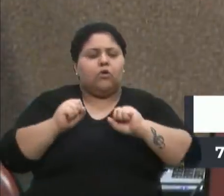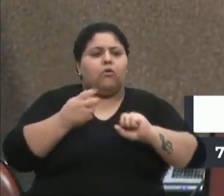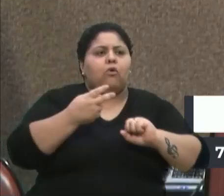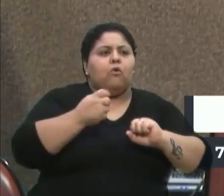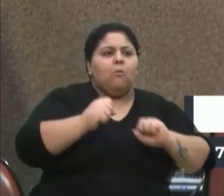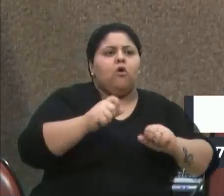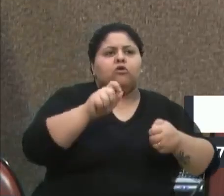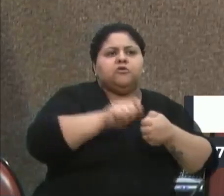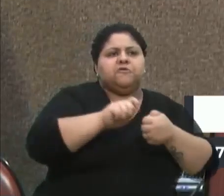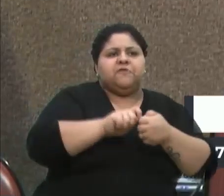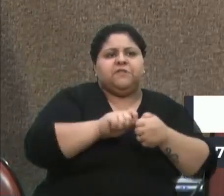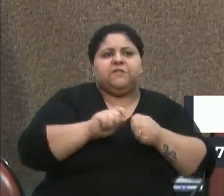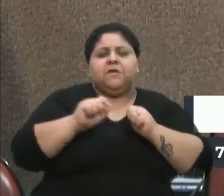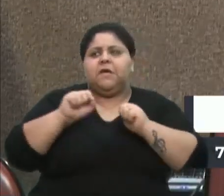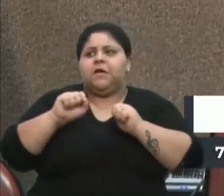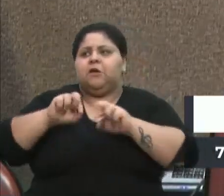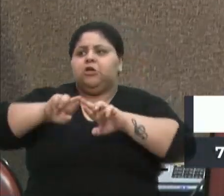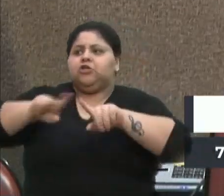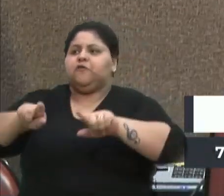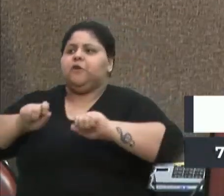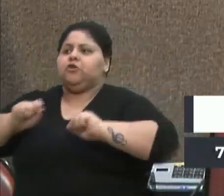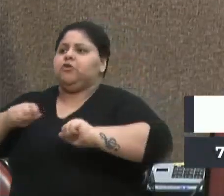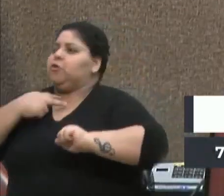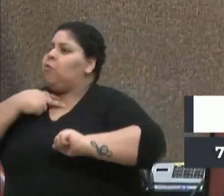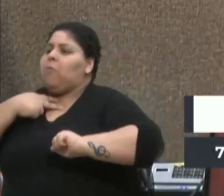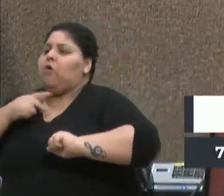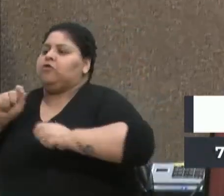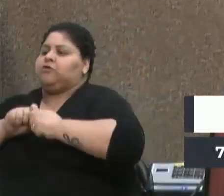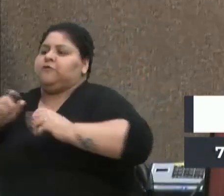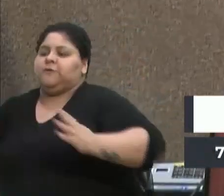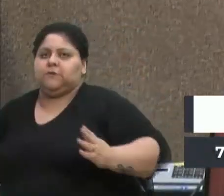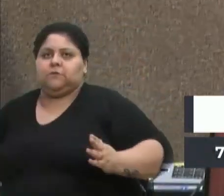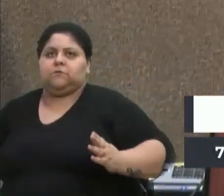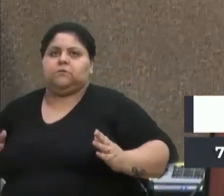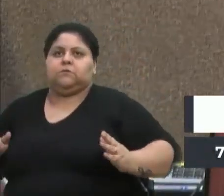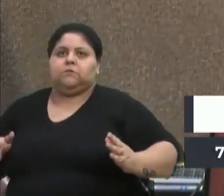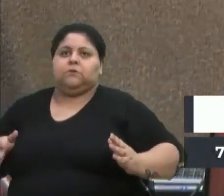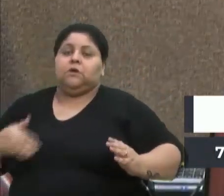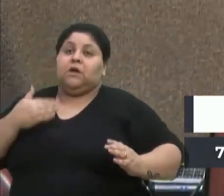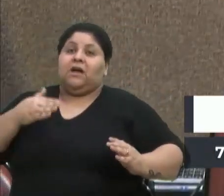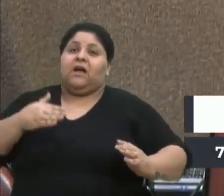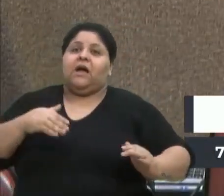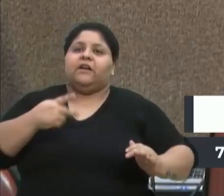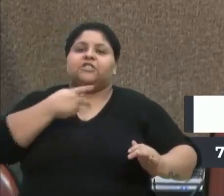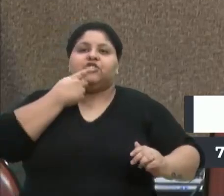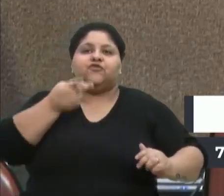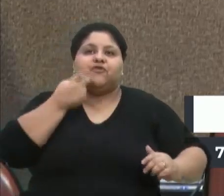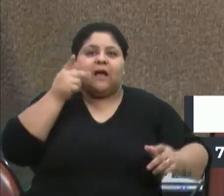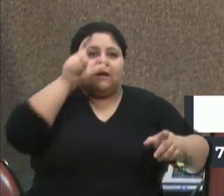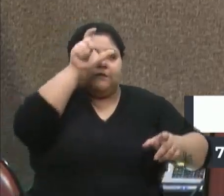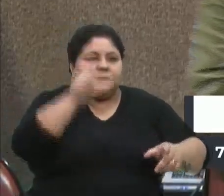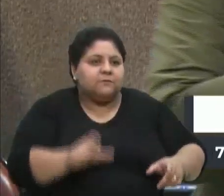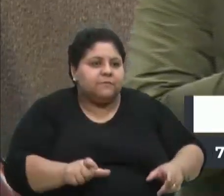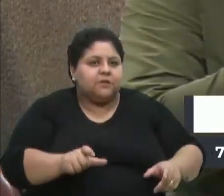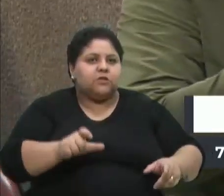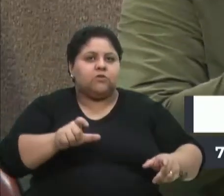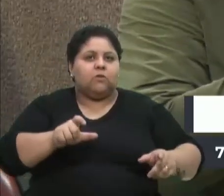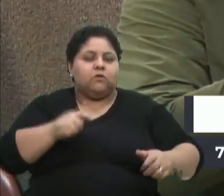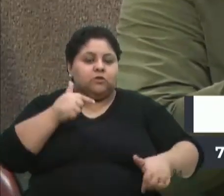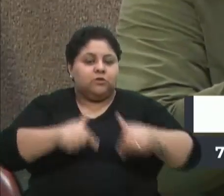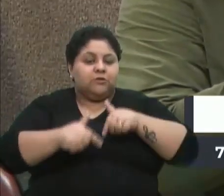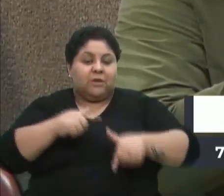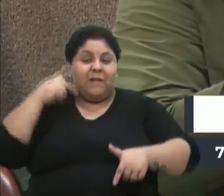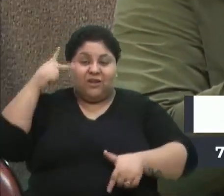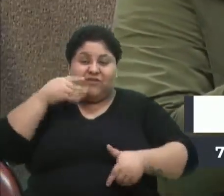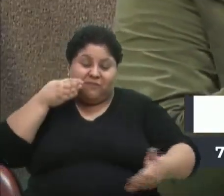não posso. E quando a gente fala para a população ali fora que a função de vereador ela é muito limitada, é por essas coisas aqui que a